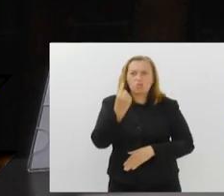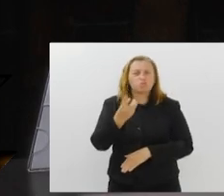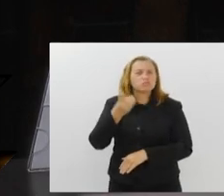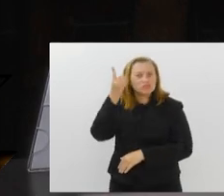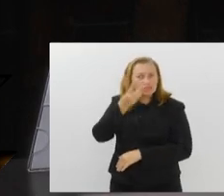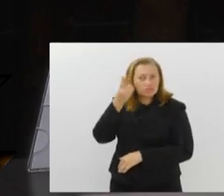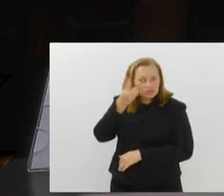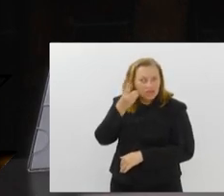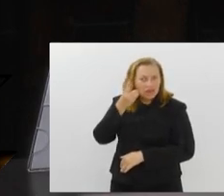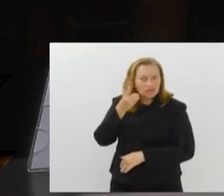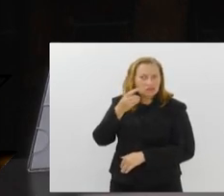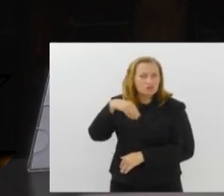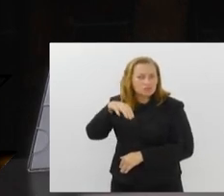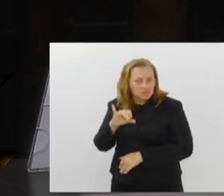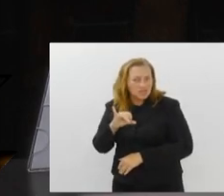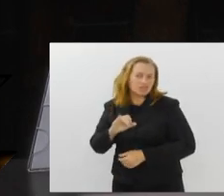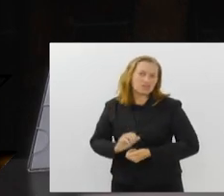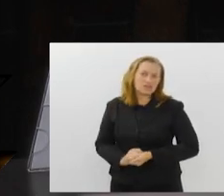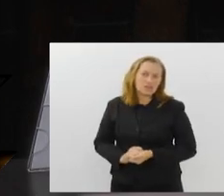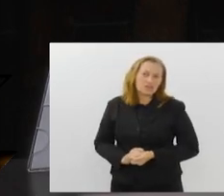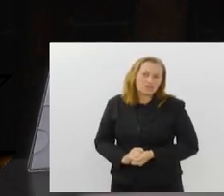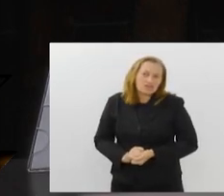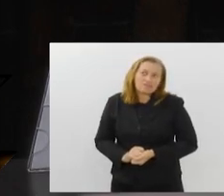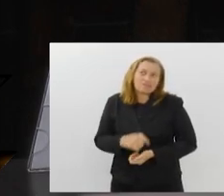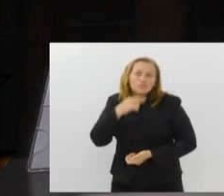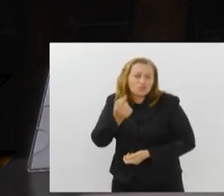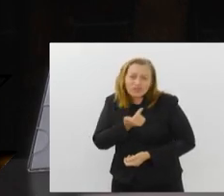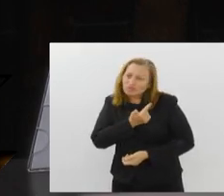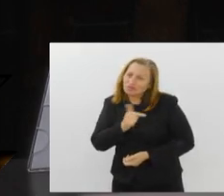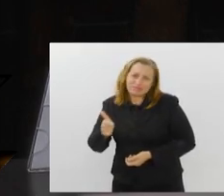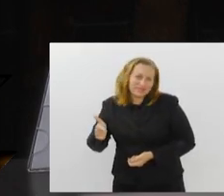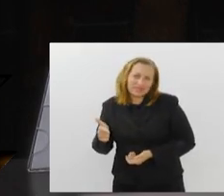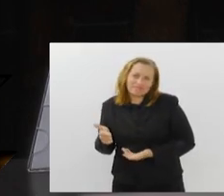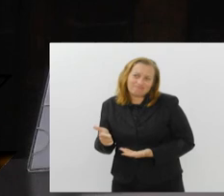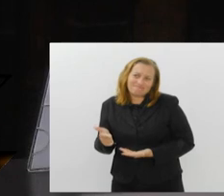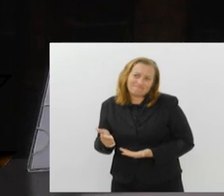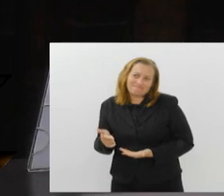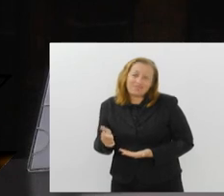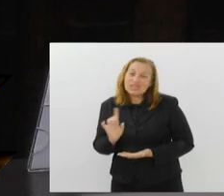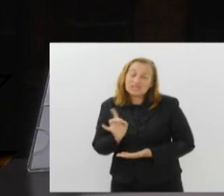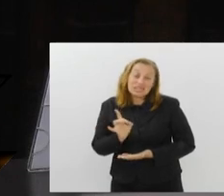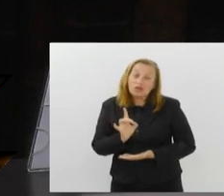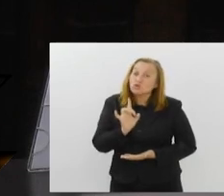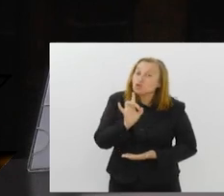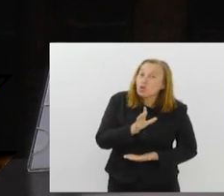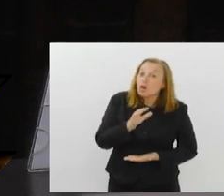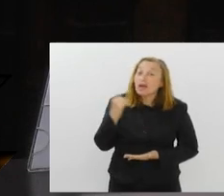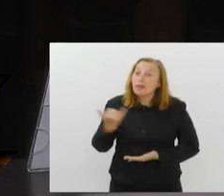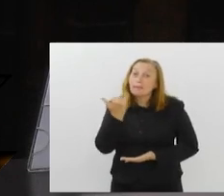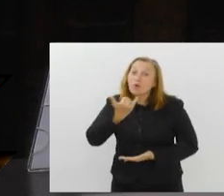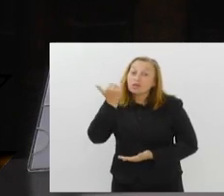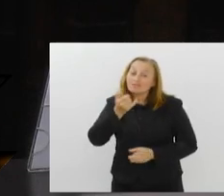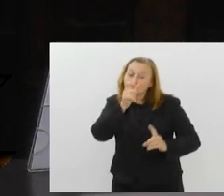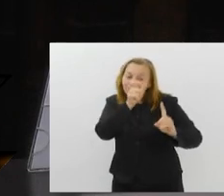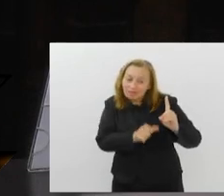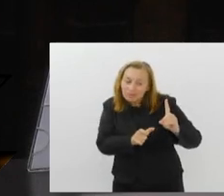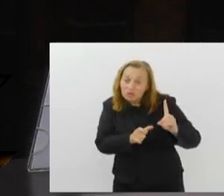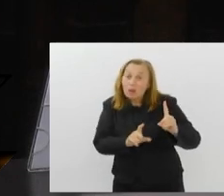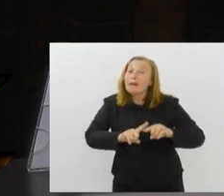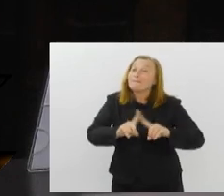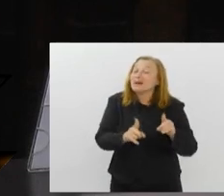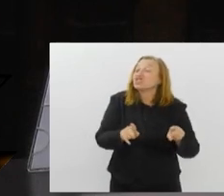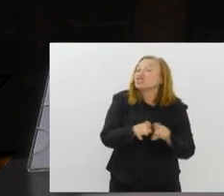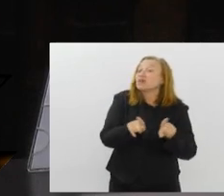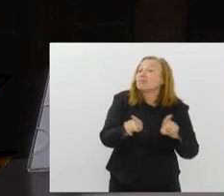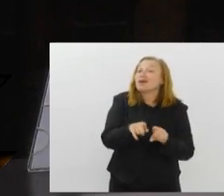como deputado Carlos min não sobra dúvida nenhuma que não só a importância do homenageado mas a